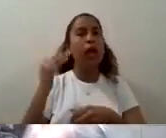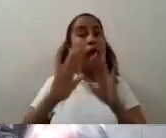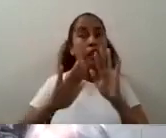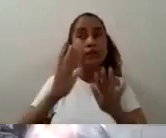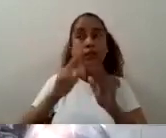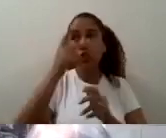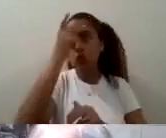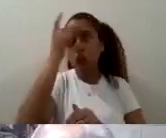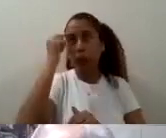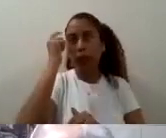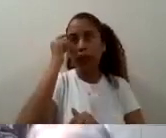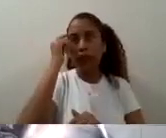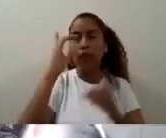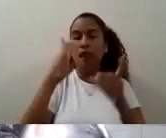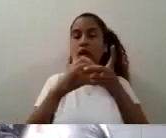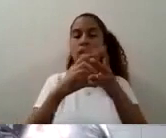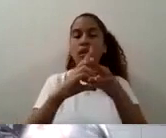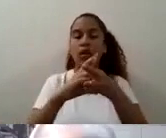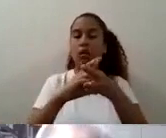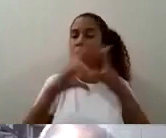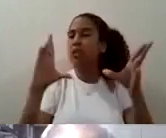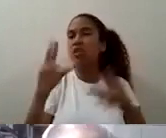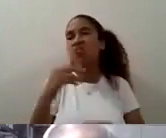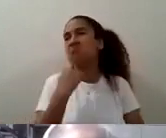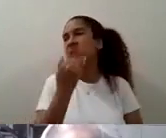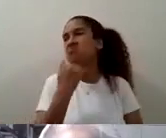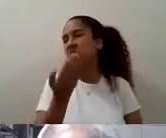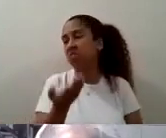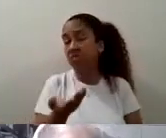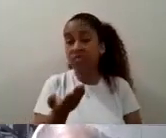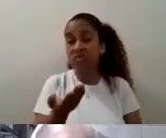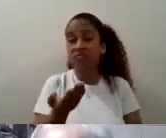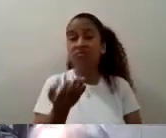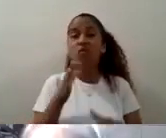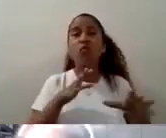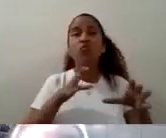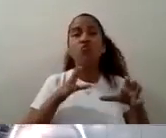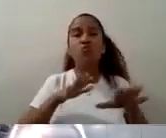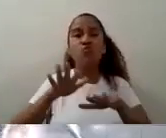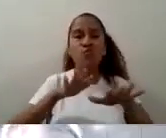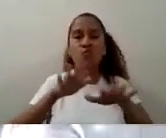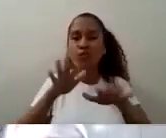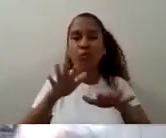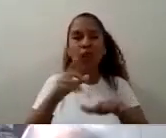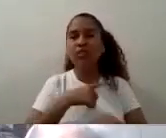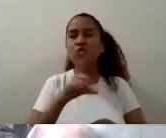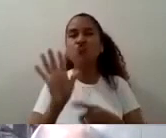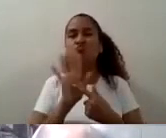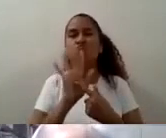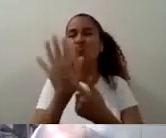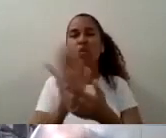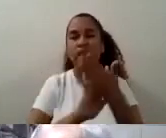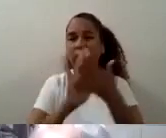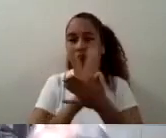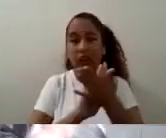o ecumenismo não dá resultados, que o movimento ecumênico não tem expressividade,